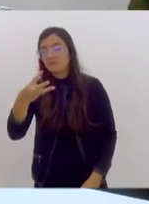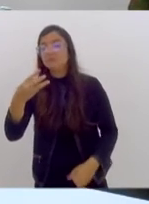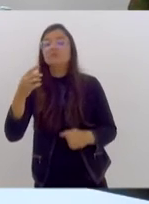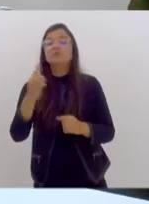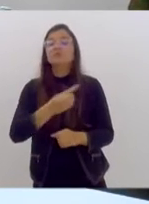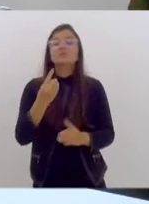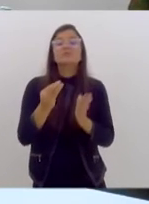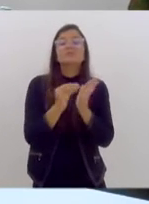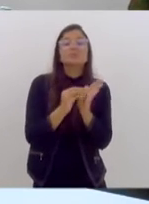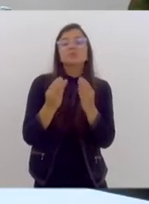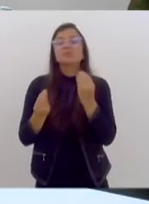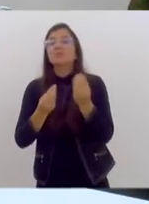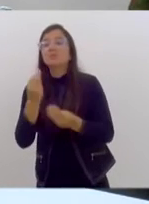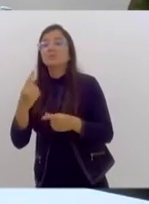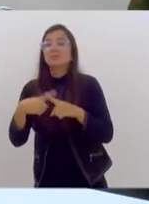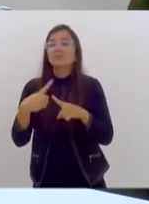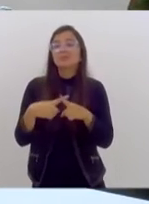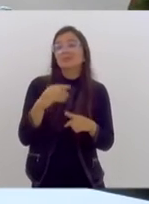assim revogar